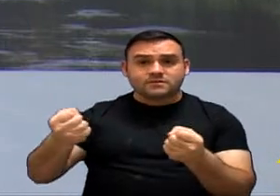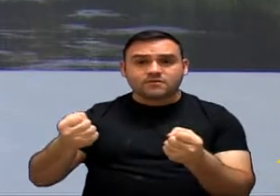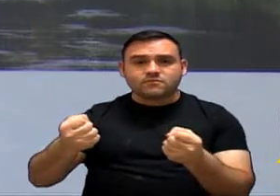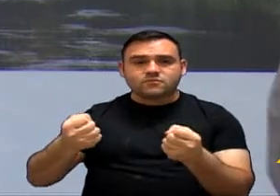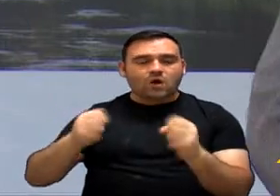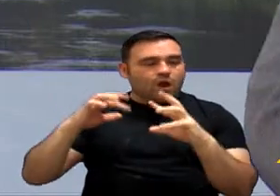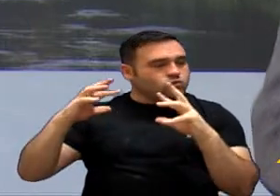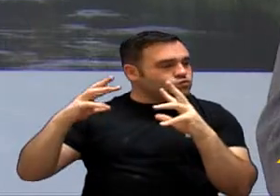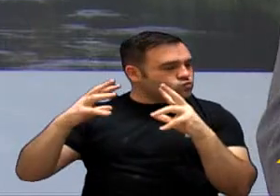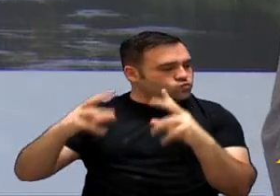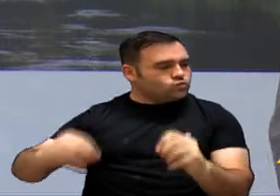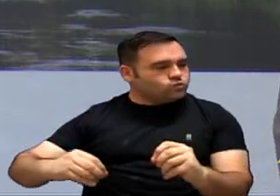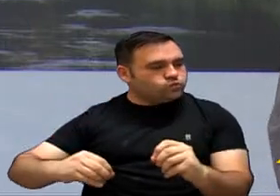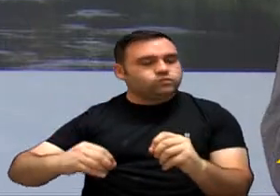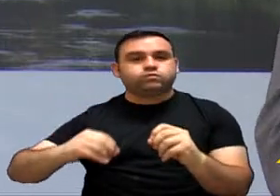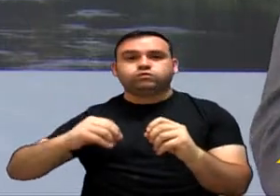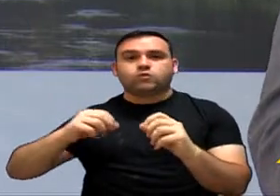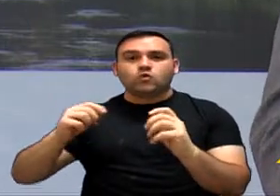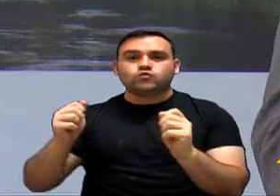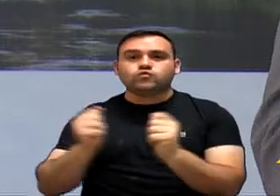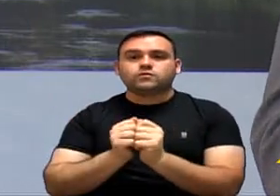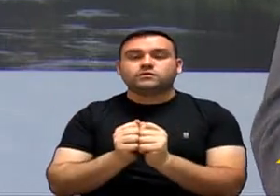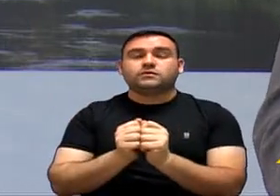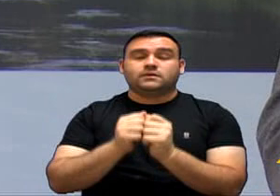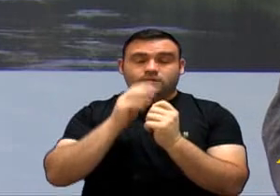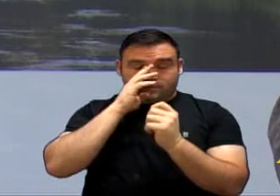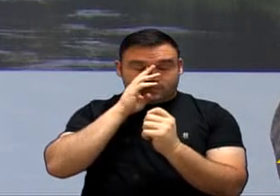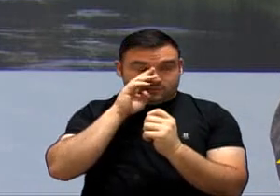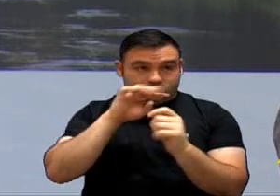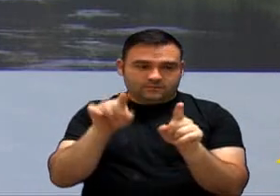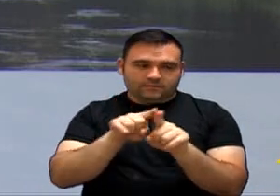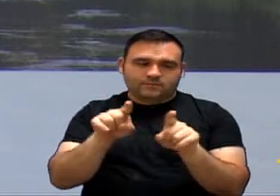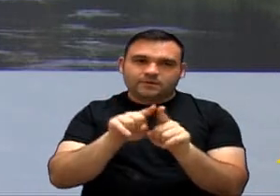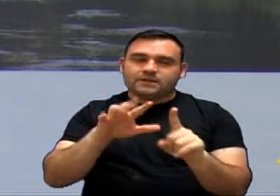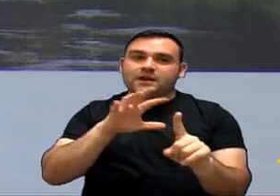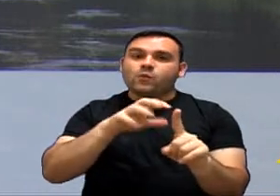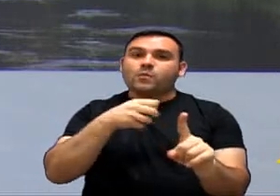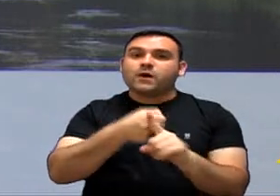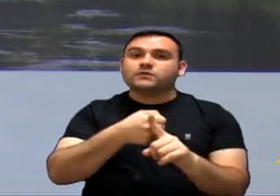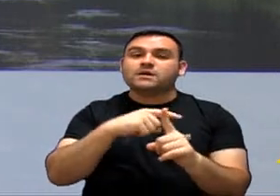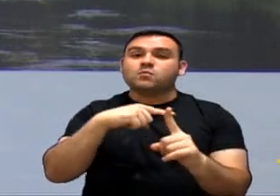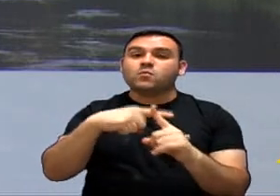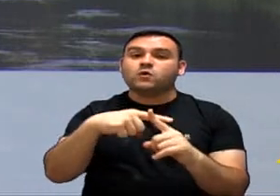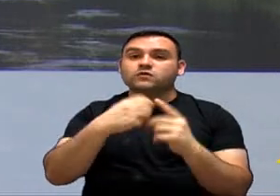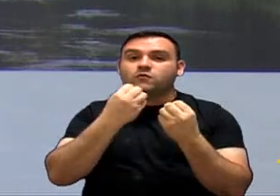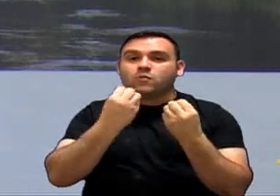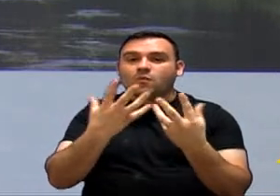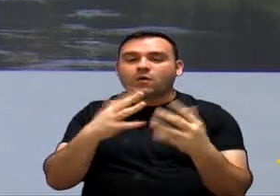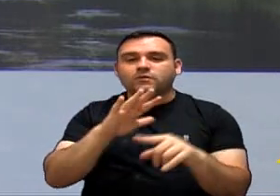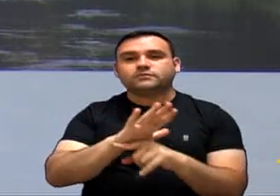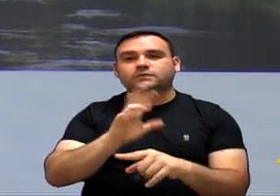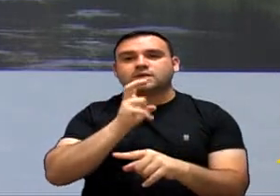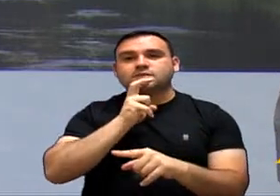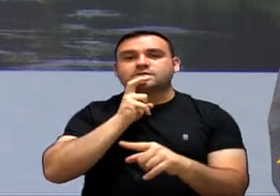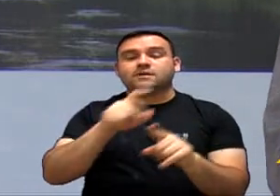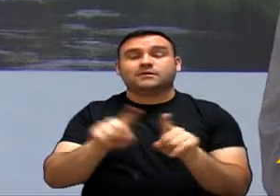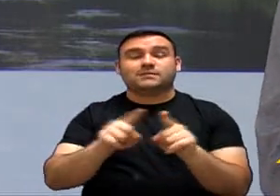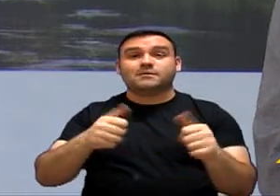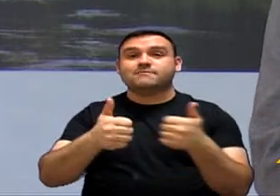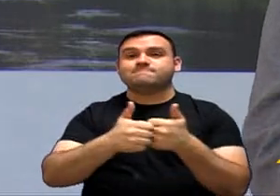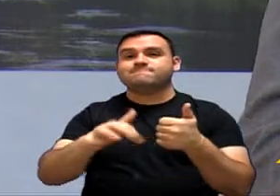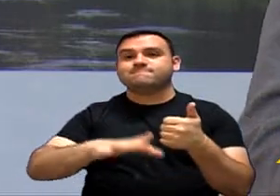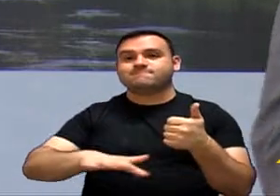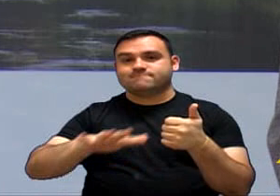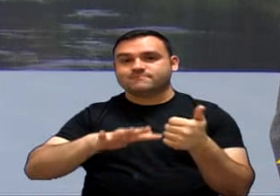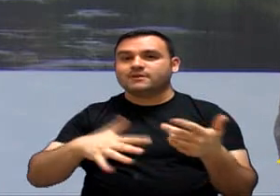elas todas Reunidas Elas têm um impacto positivo para a cidade de Sorocaba e